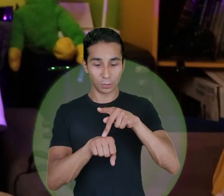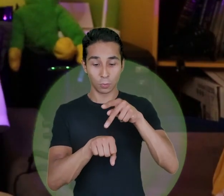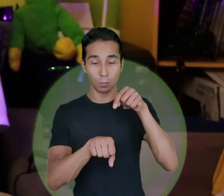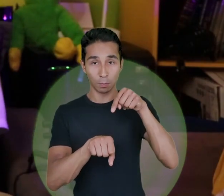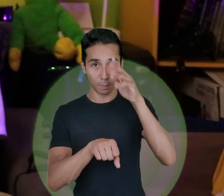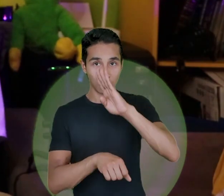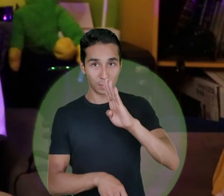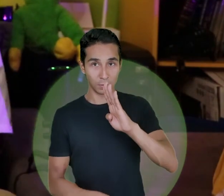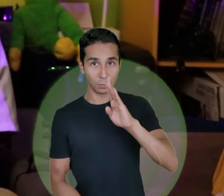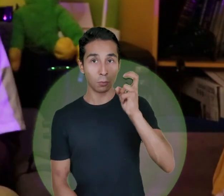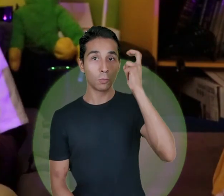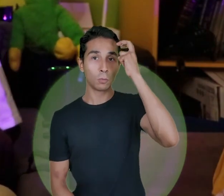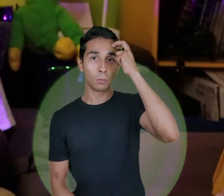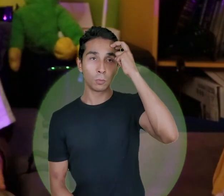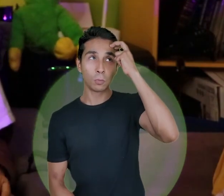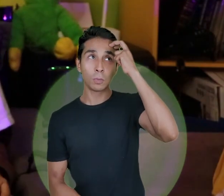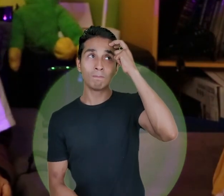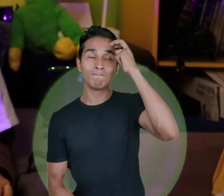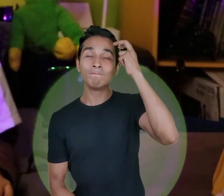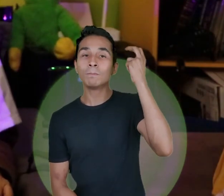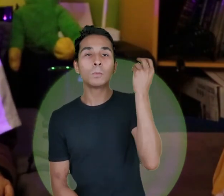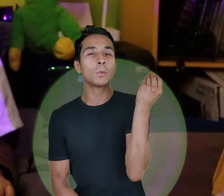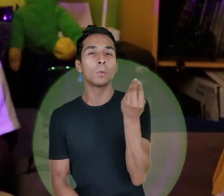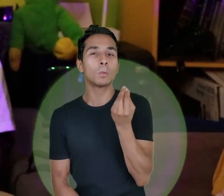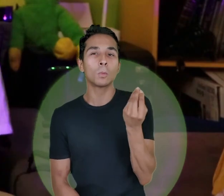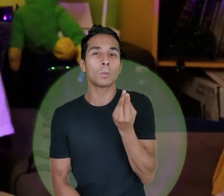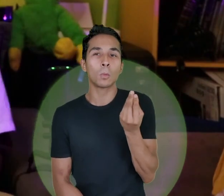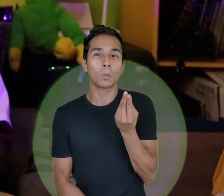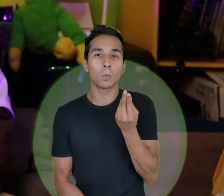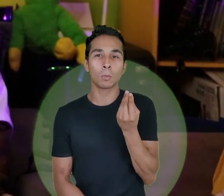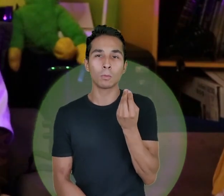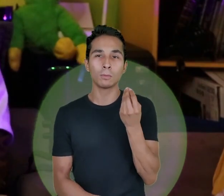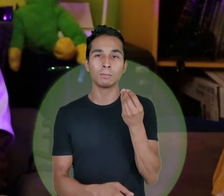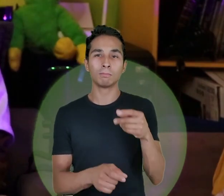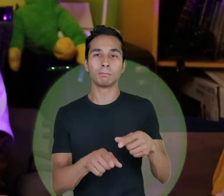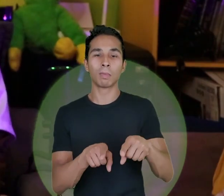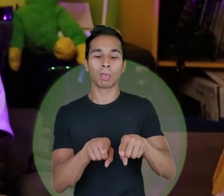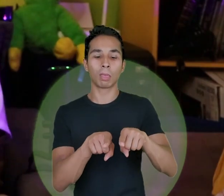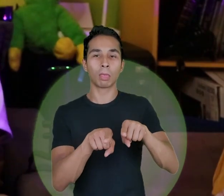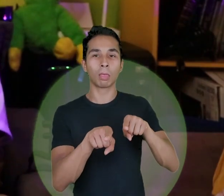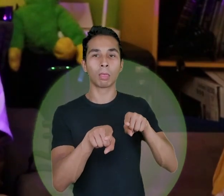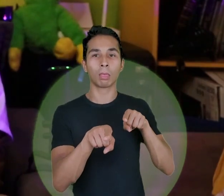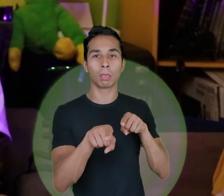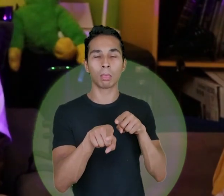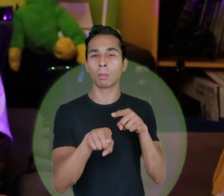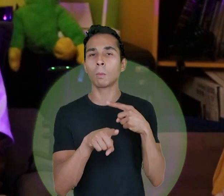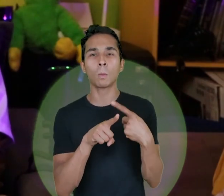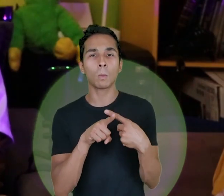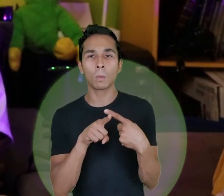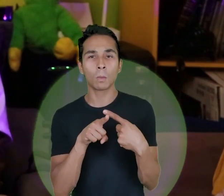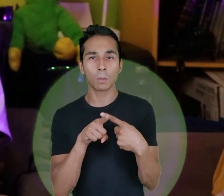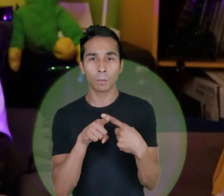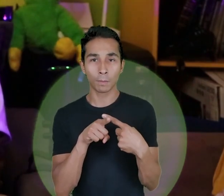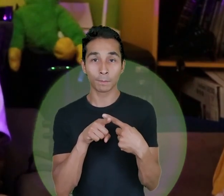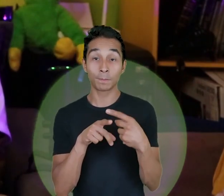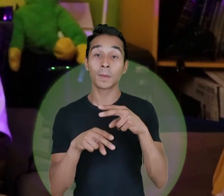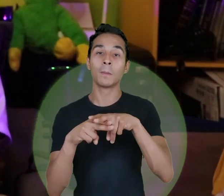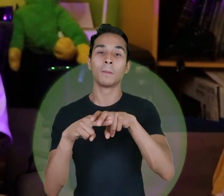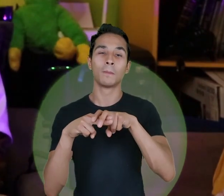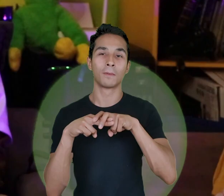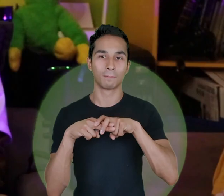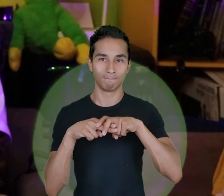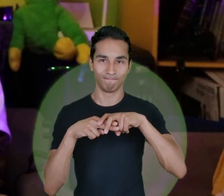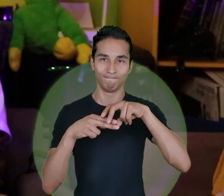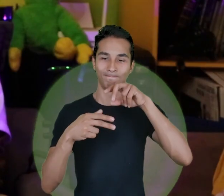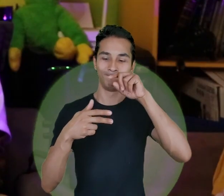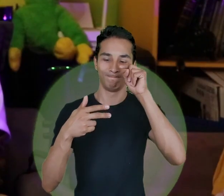né? Desse caminho, desses atrasos, o porquê de tudo isso, tem vários motivos,